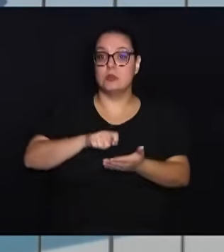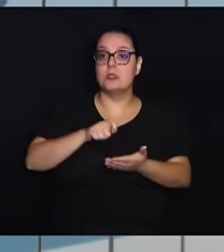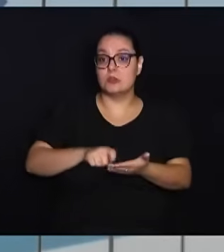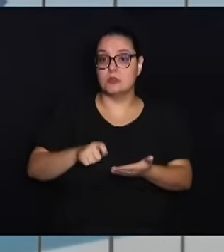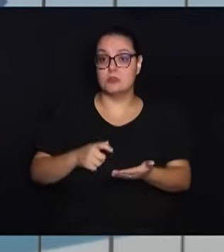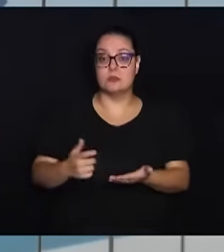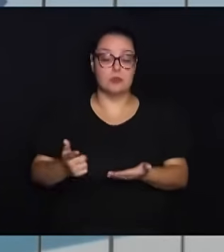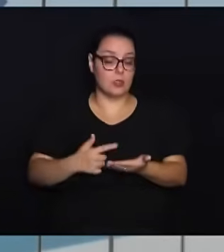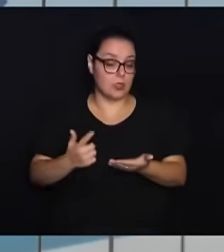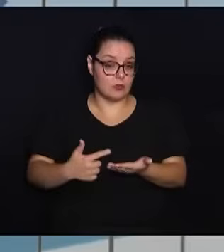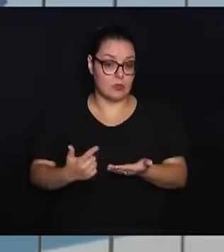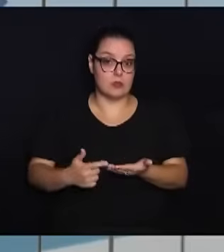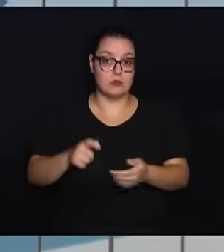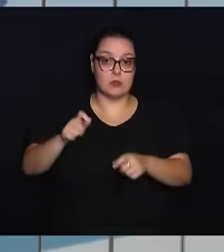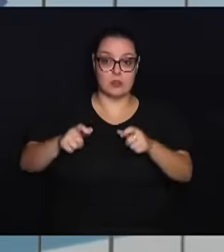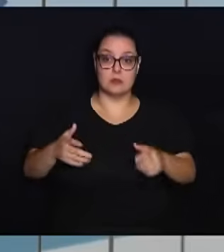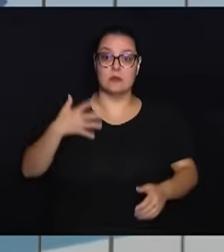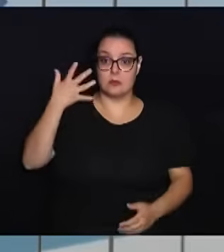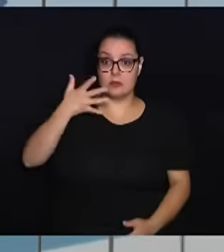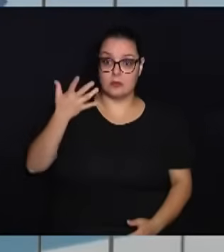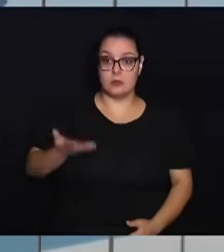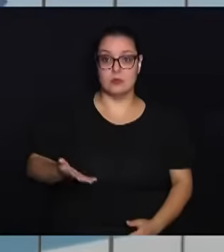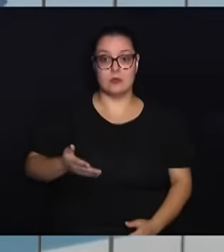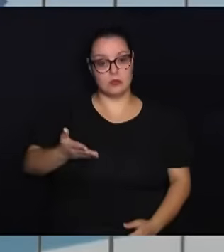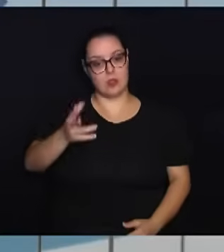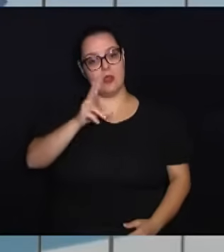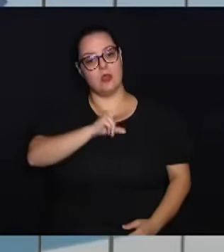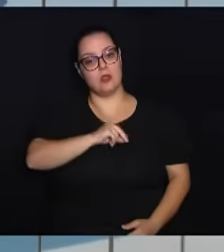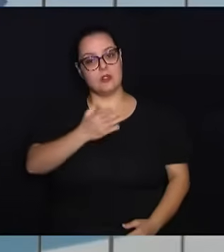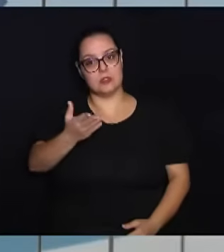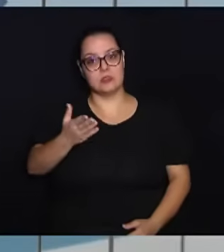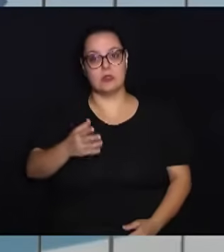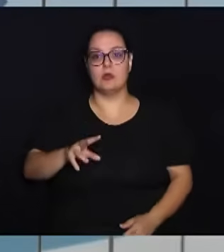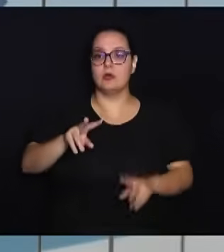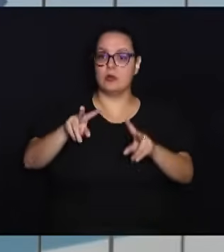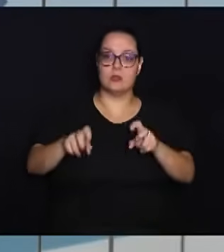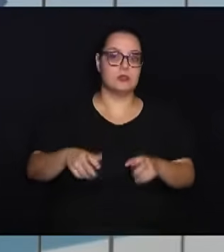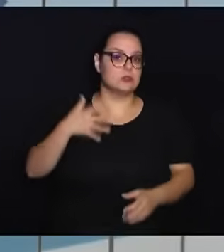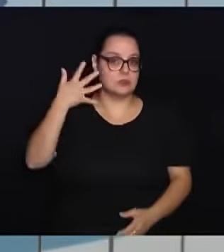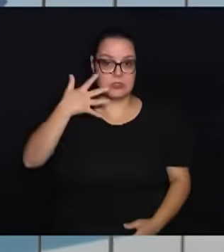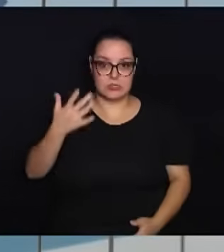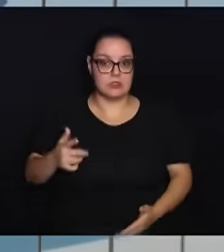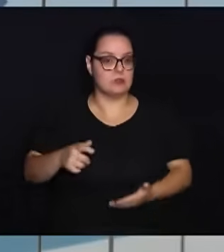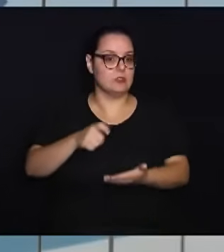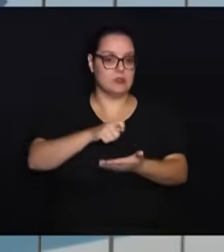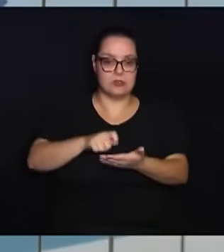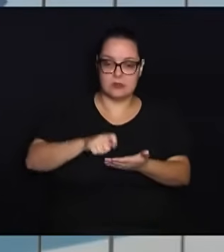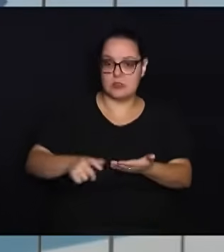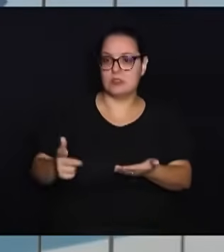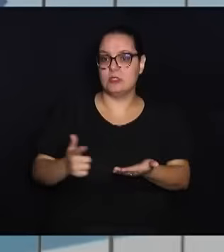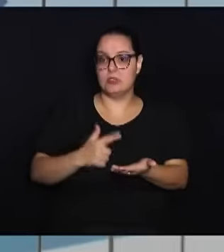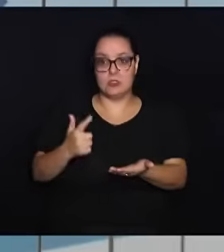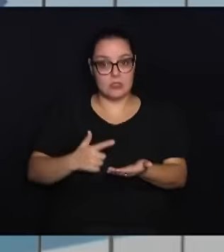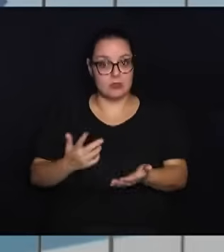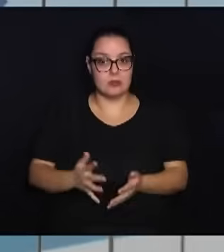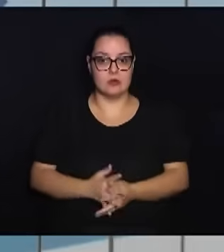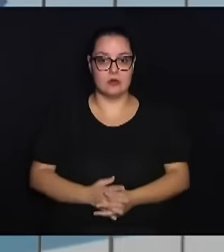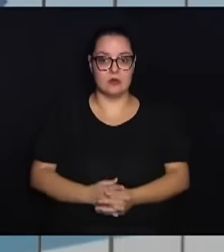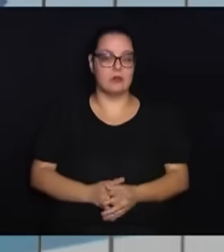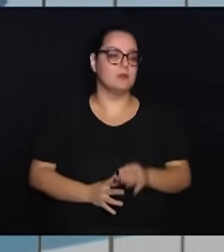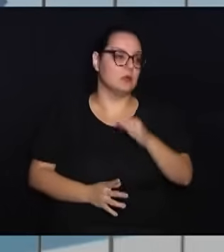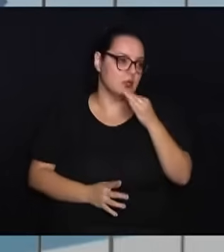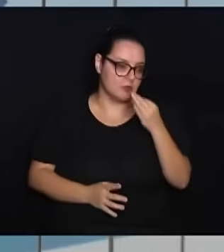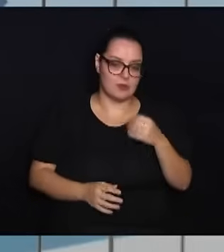E muitas pessoas nas minhas palestras, pô, você tem que transformar o tema dessa palestra em livro, tal. Eu falei,